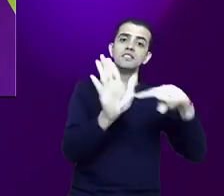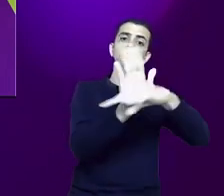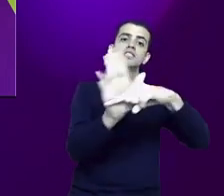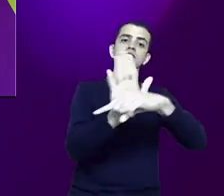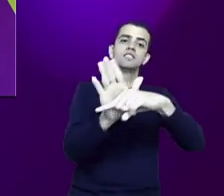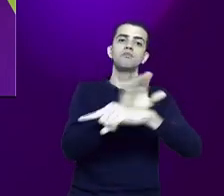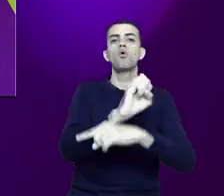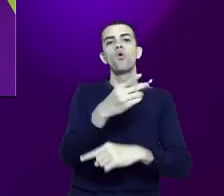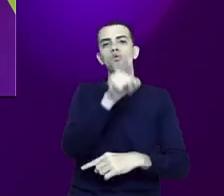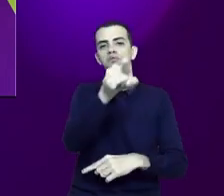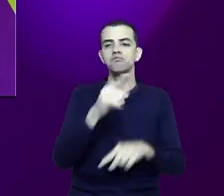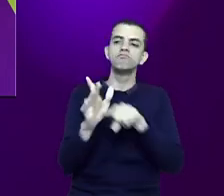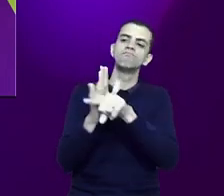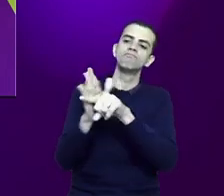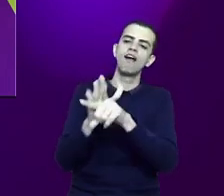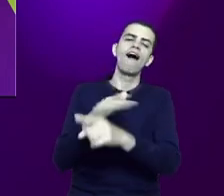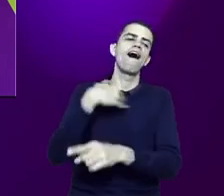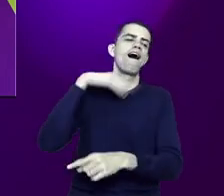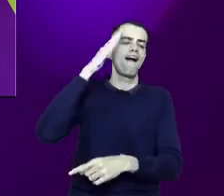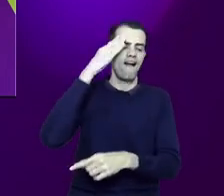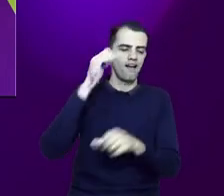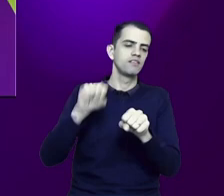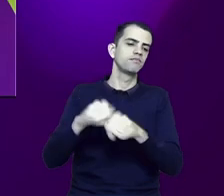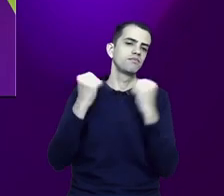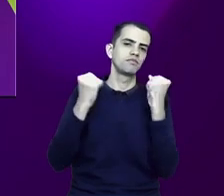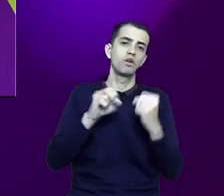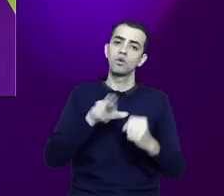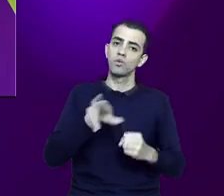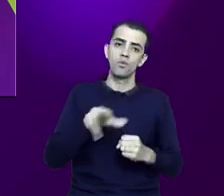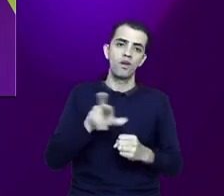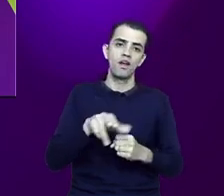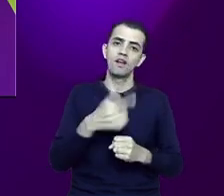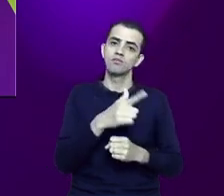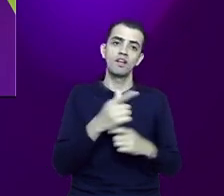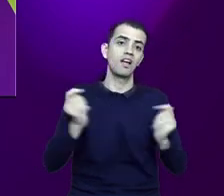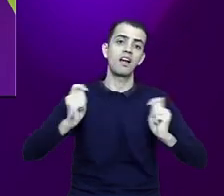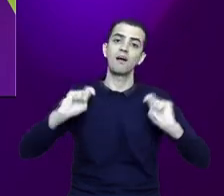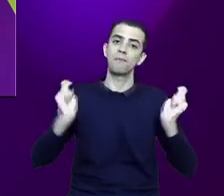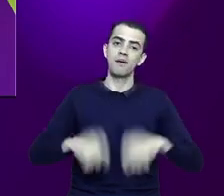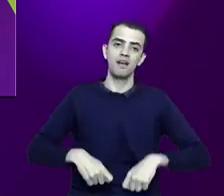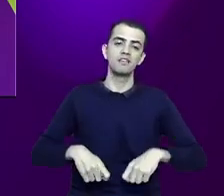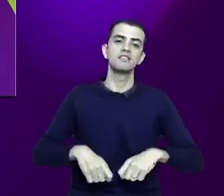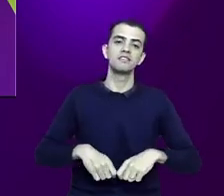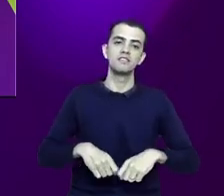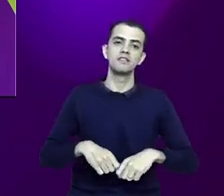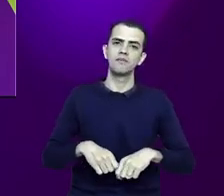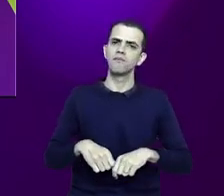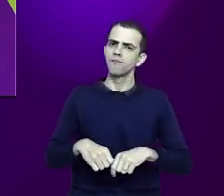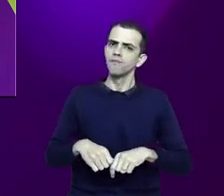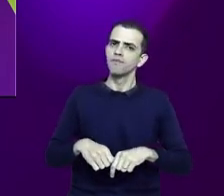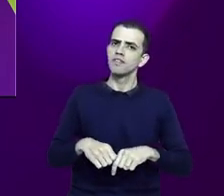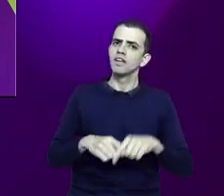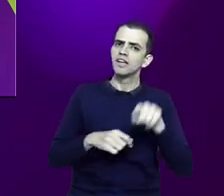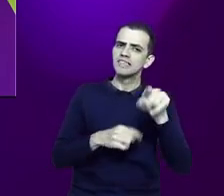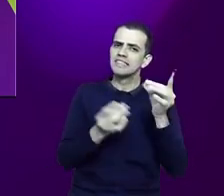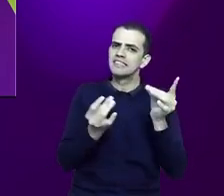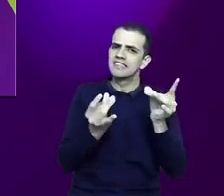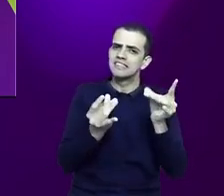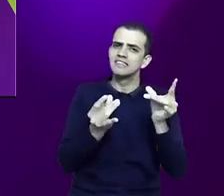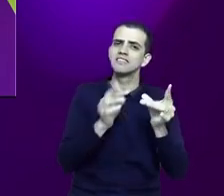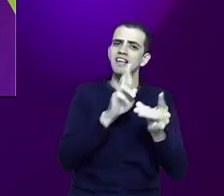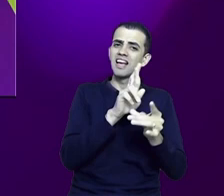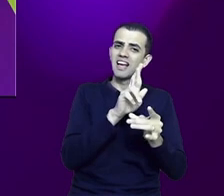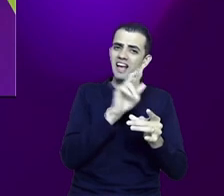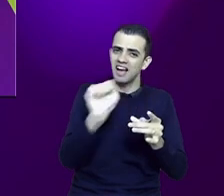rotina, para que você possa entender a fratura. A gente não tem uma capacitação ainda de saber se a sensibilidade ou